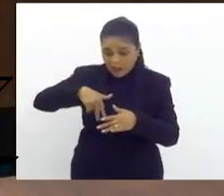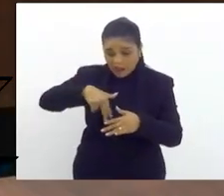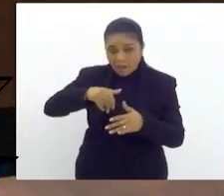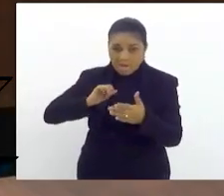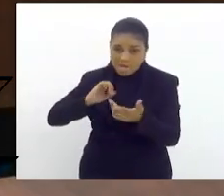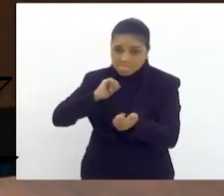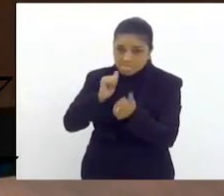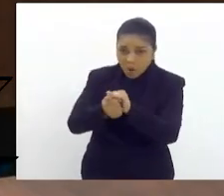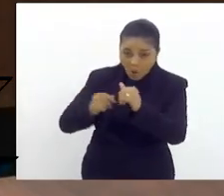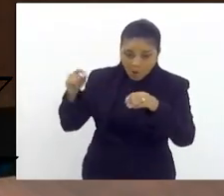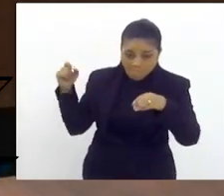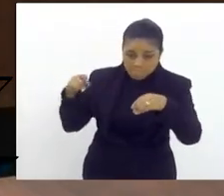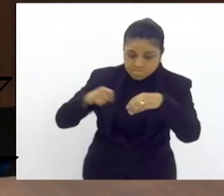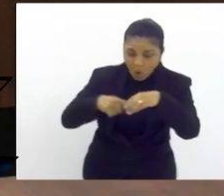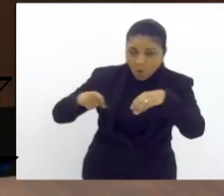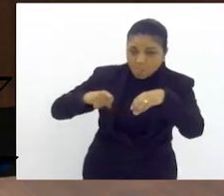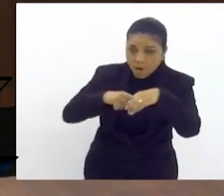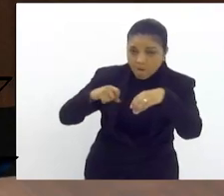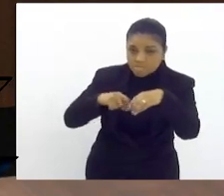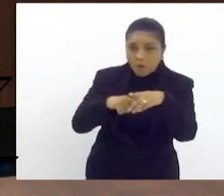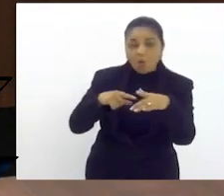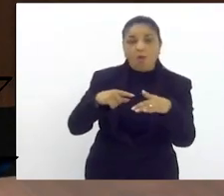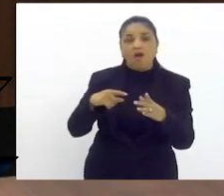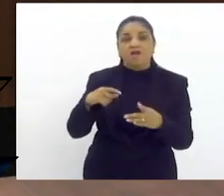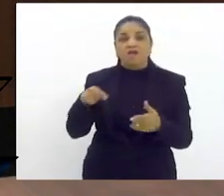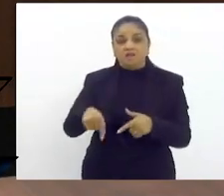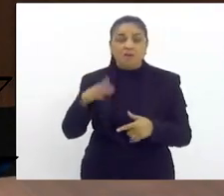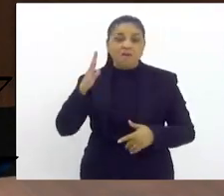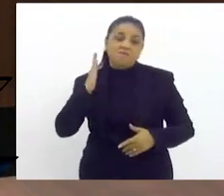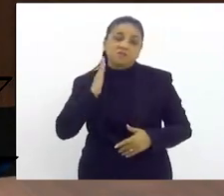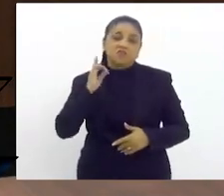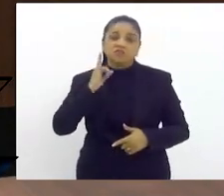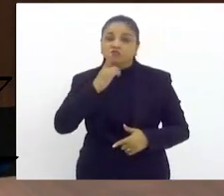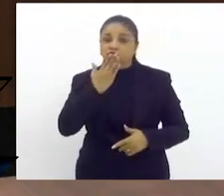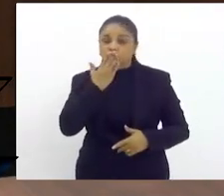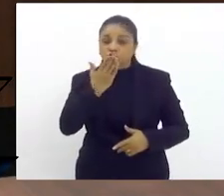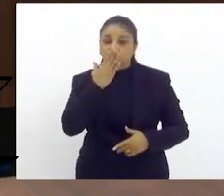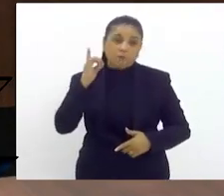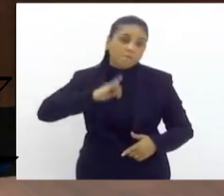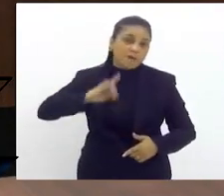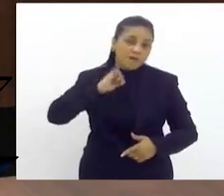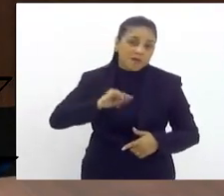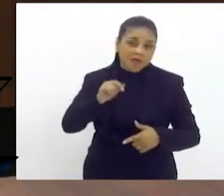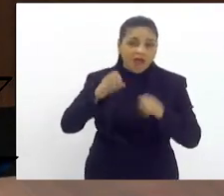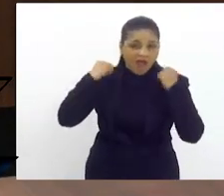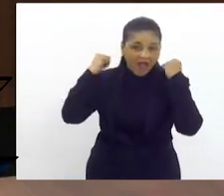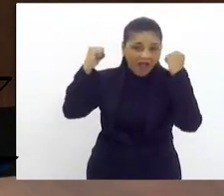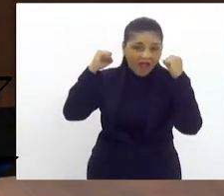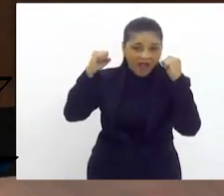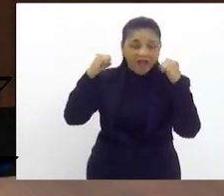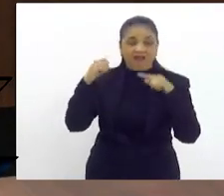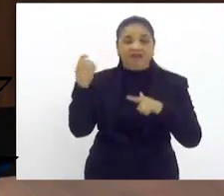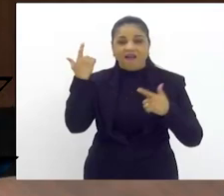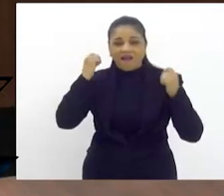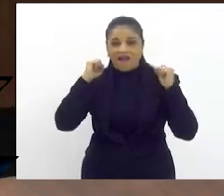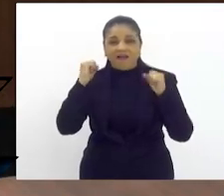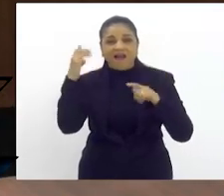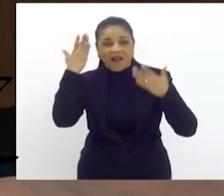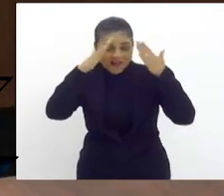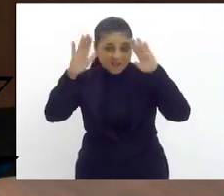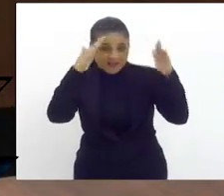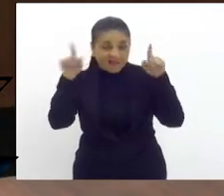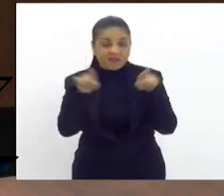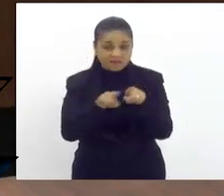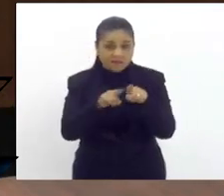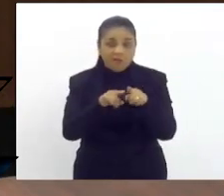para o Mengão e para o futebol brasileiro ele também é o idealizador de um projeto social de um instituto